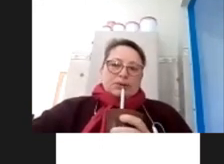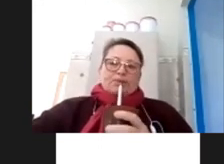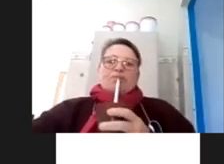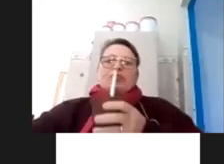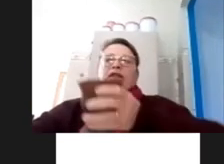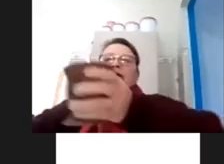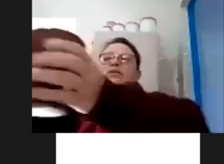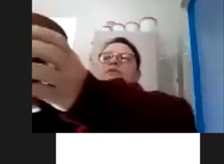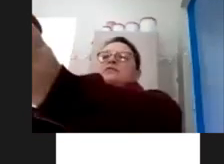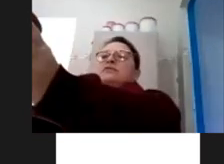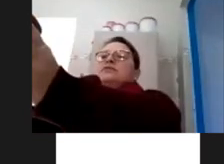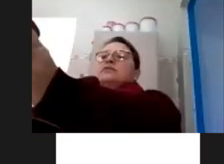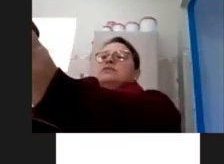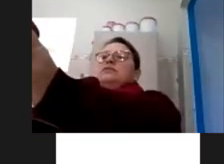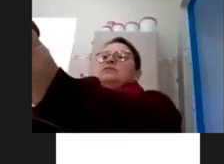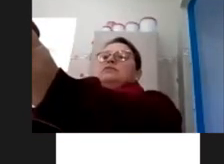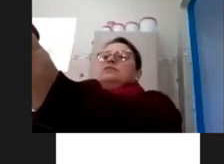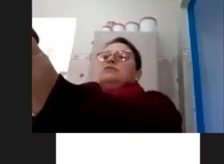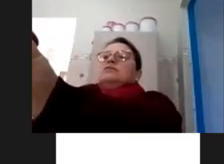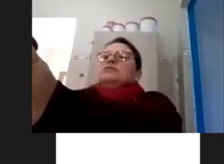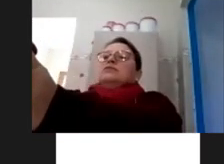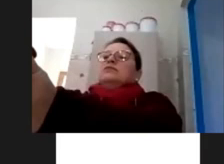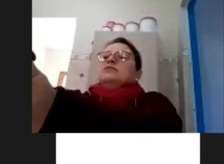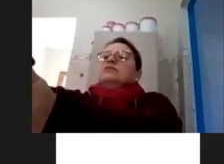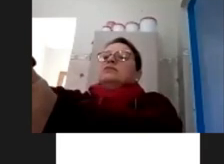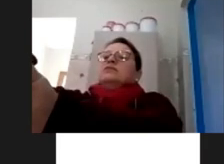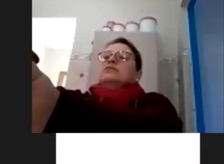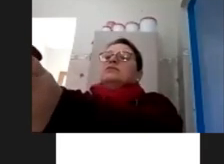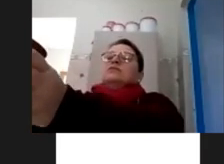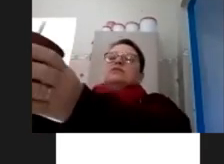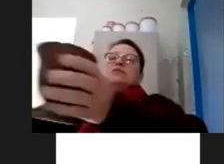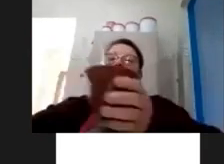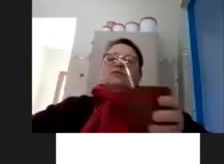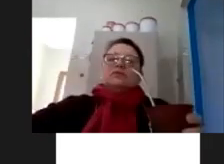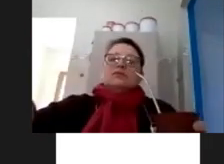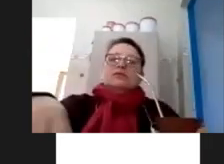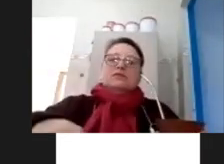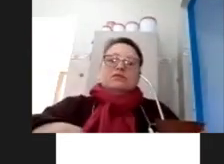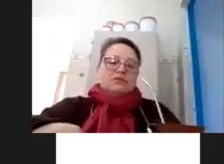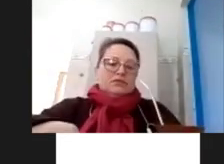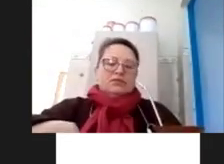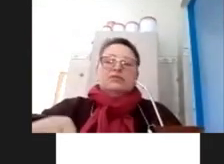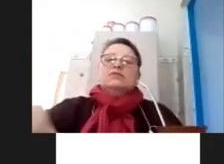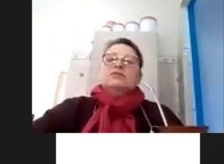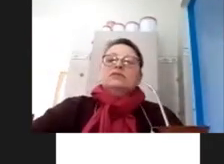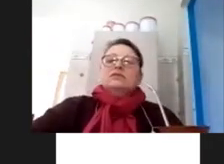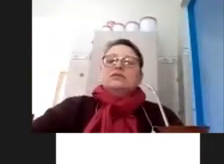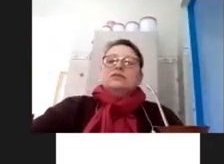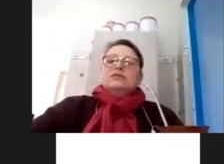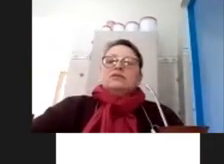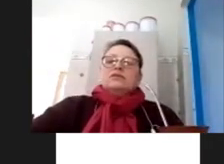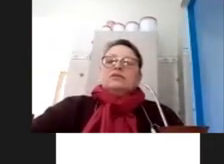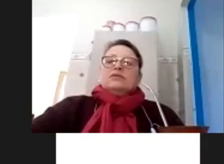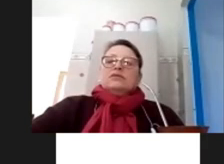11 anos. E quando fiz a inscrição para o curso, foi pensando em mim, porque não aguentava mais